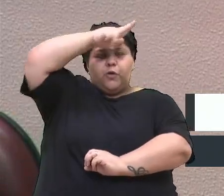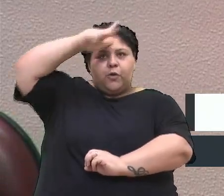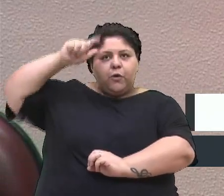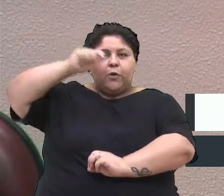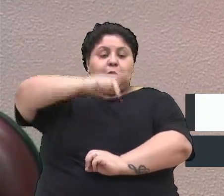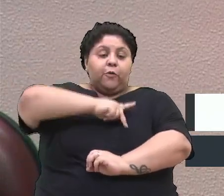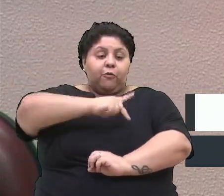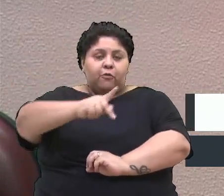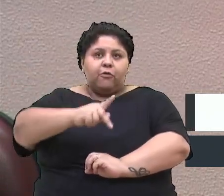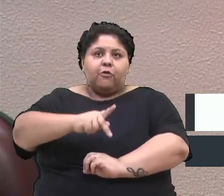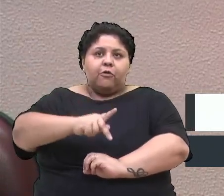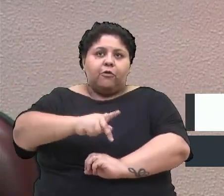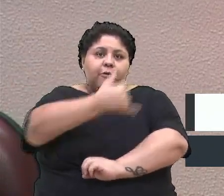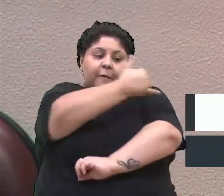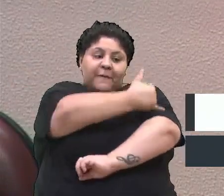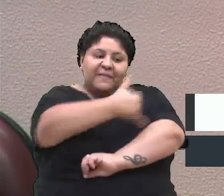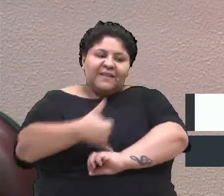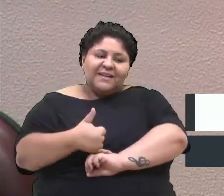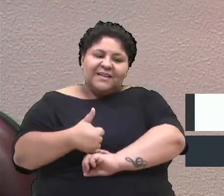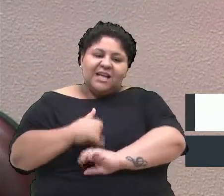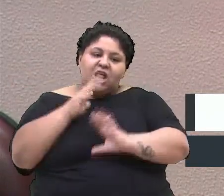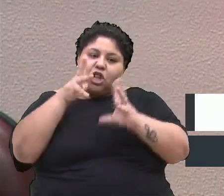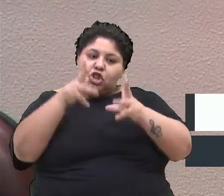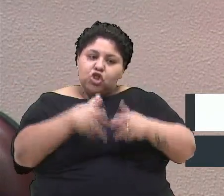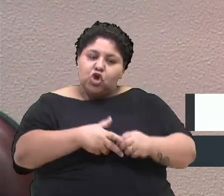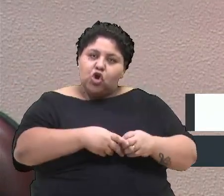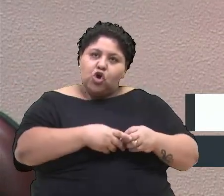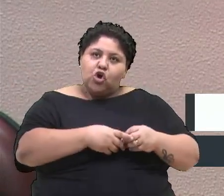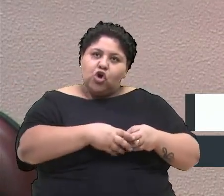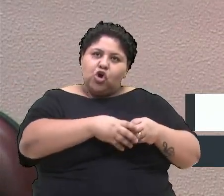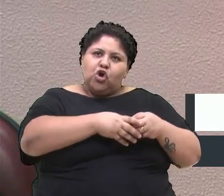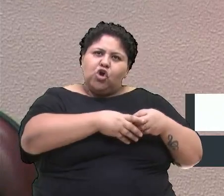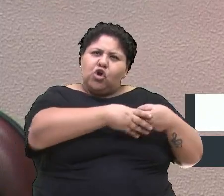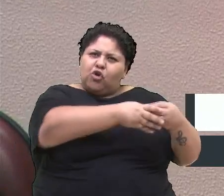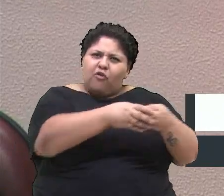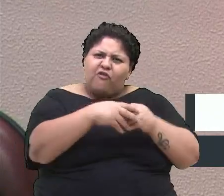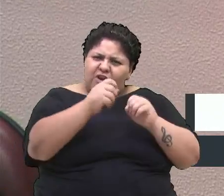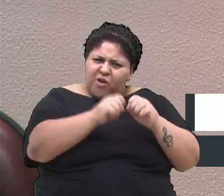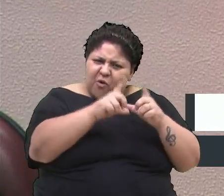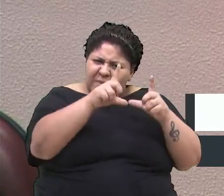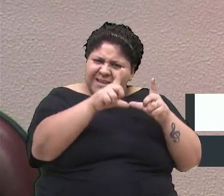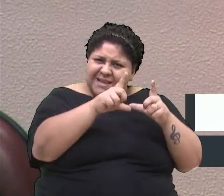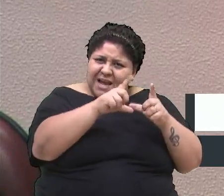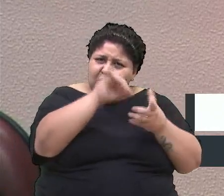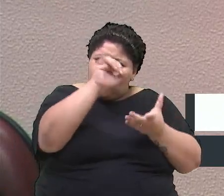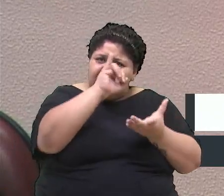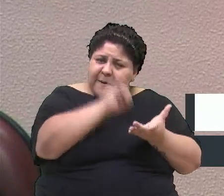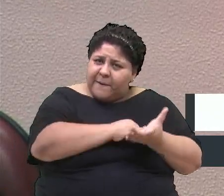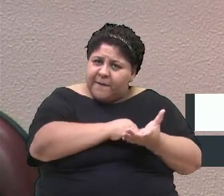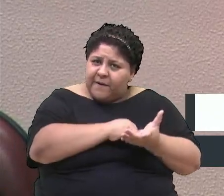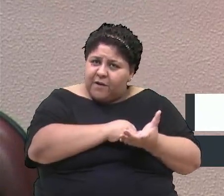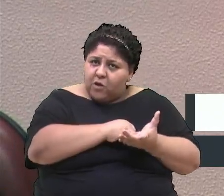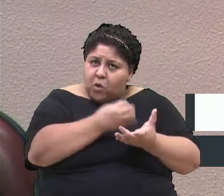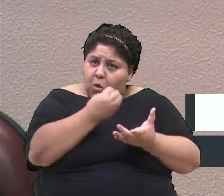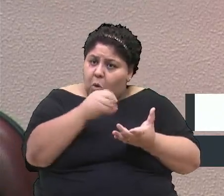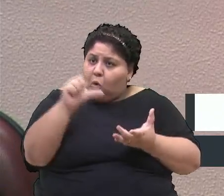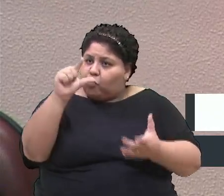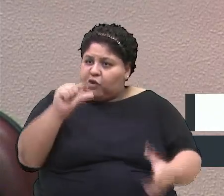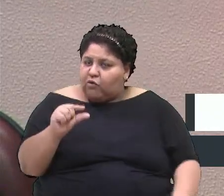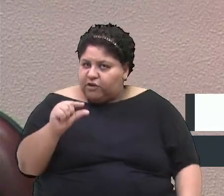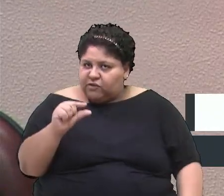prefeitos que passaram, todos conviveram e aumentaram impostos ou não reduziram